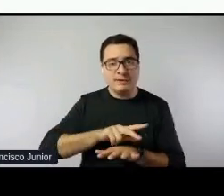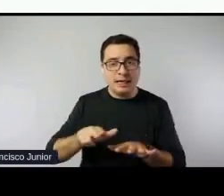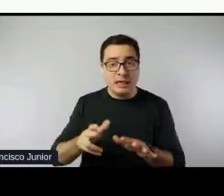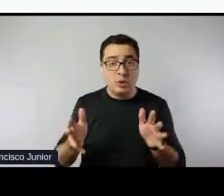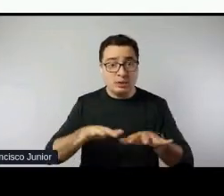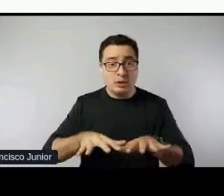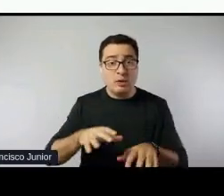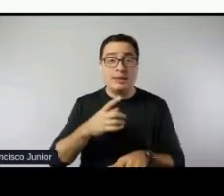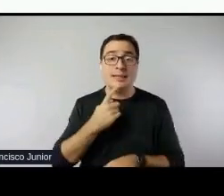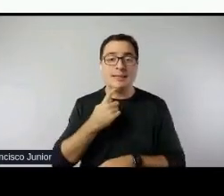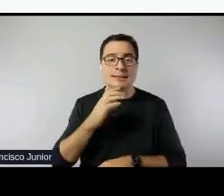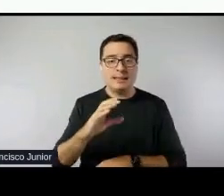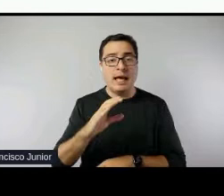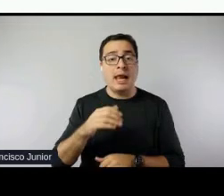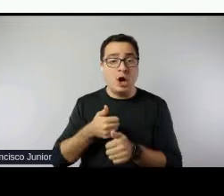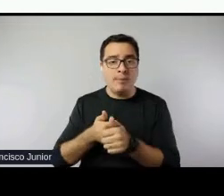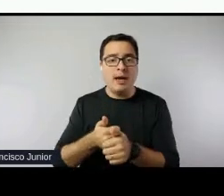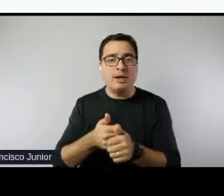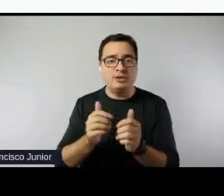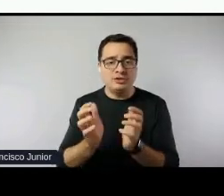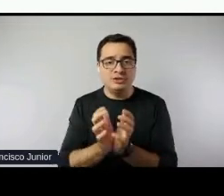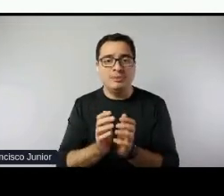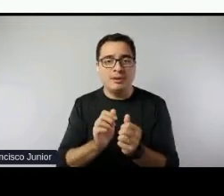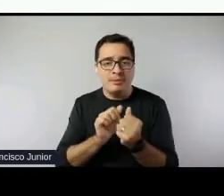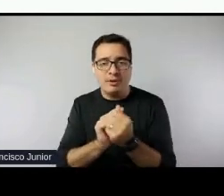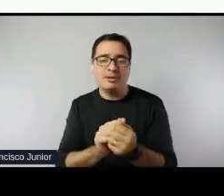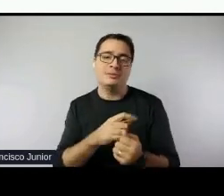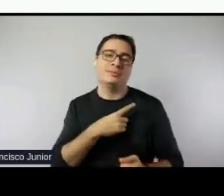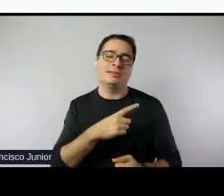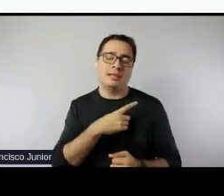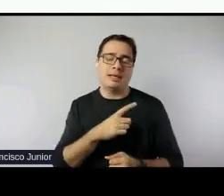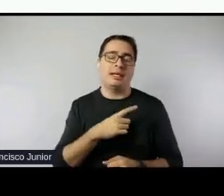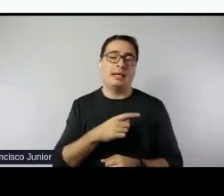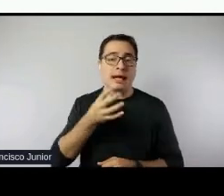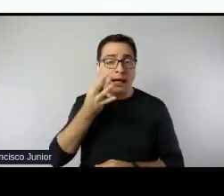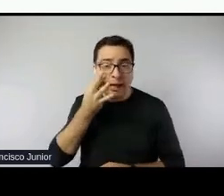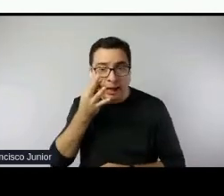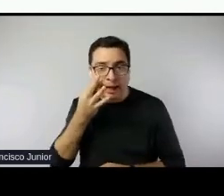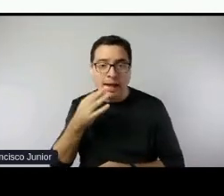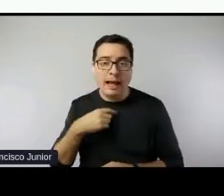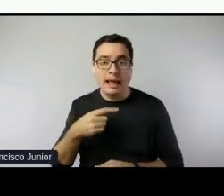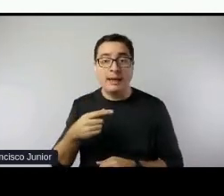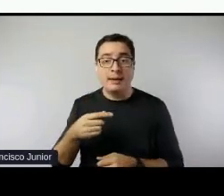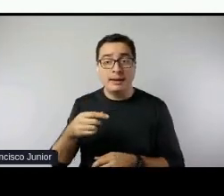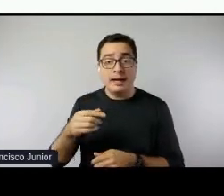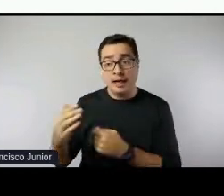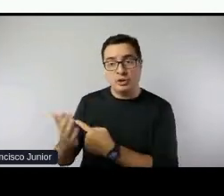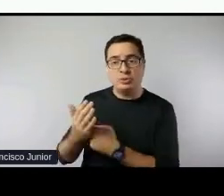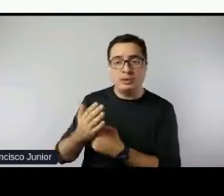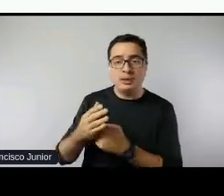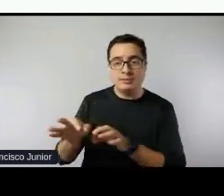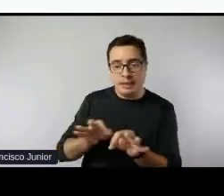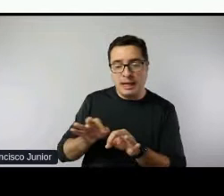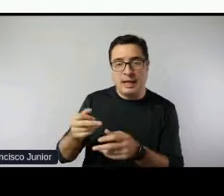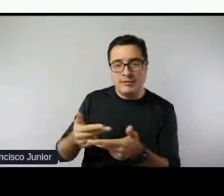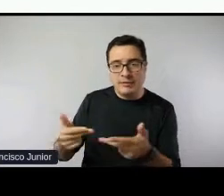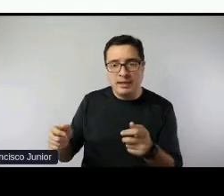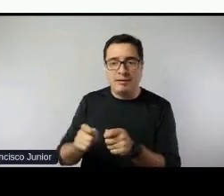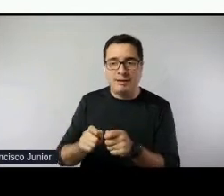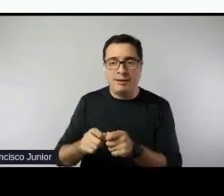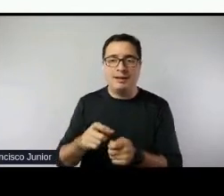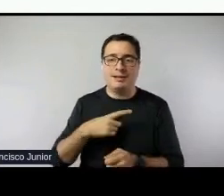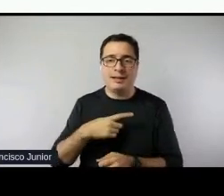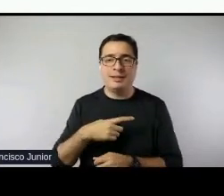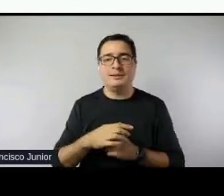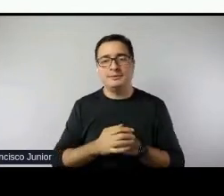ela acompanha o nosso time mais próximo, né? Então, ela traz as ações também que a CT está fazendo, né?